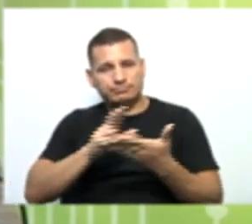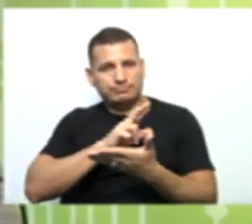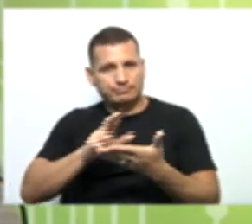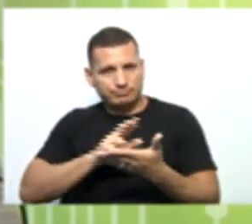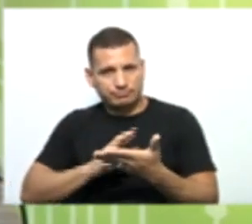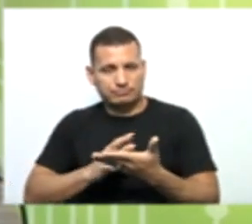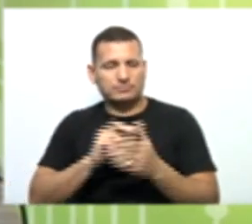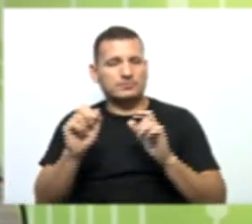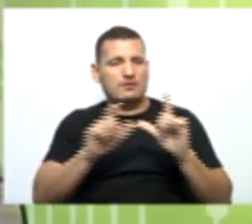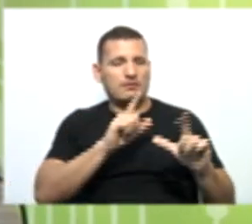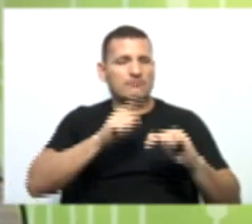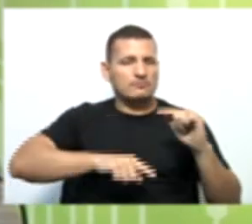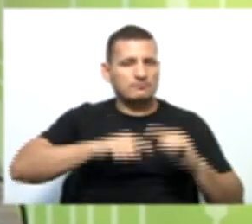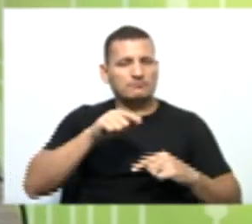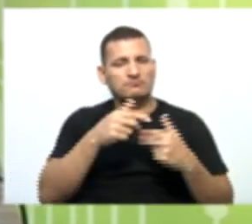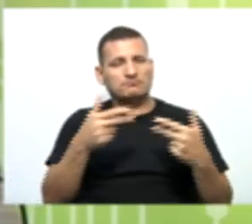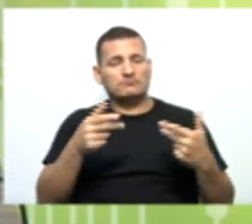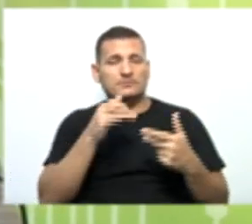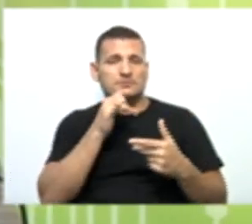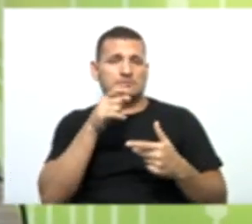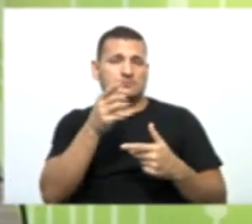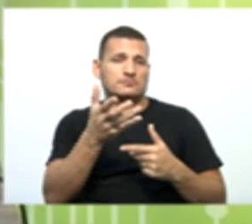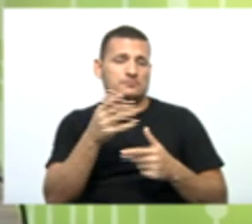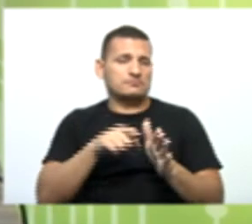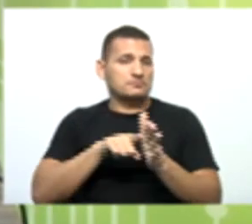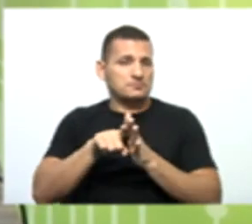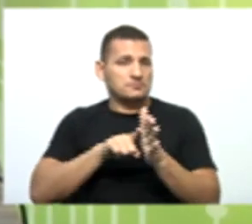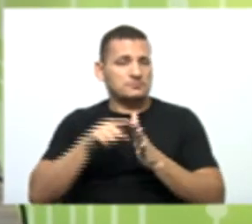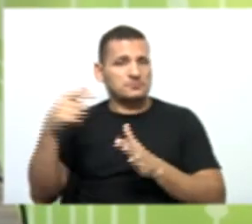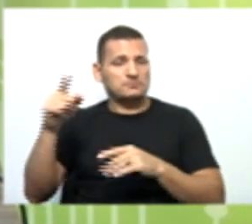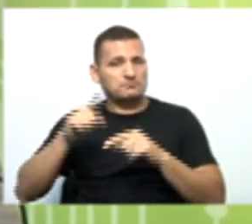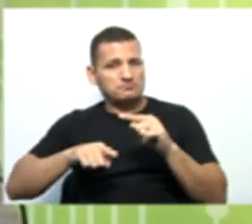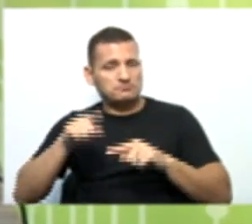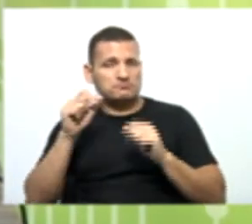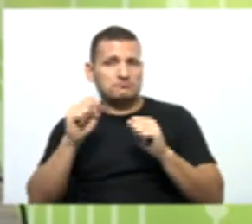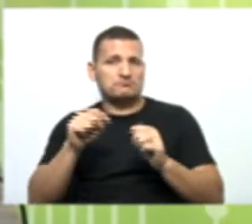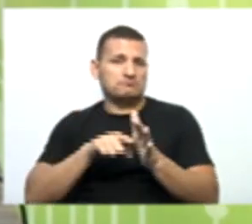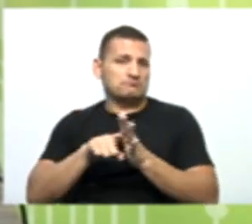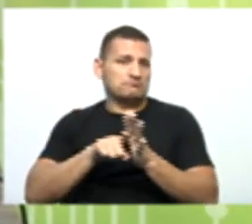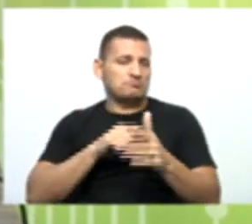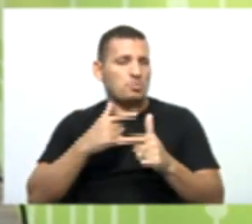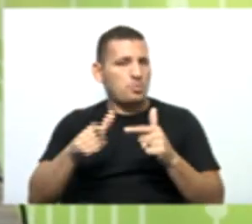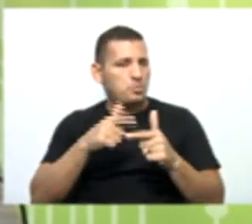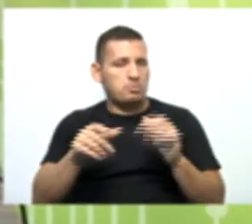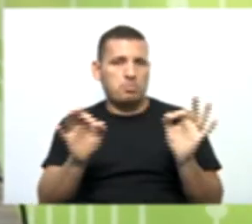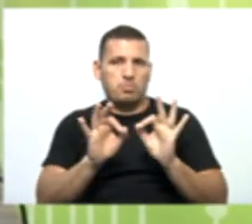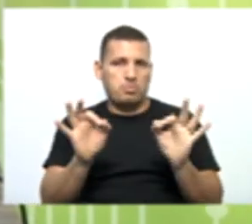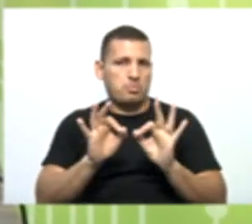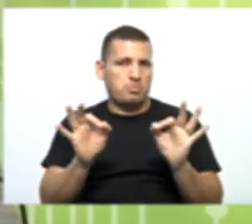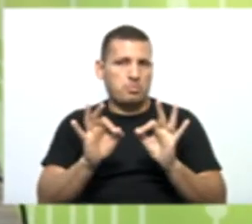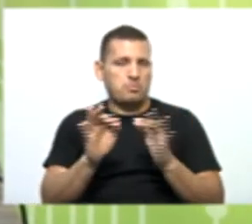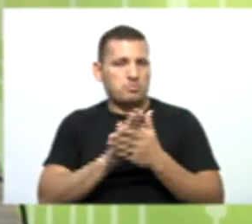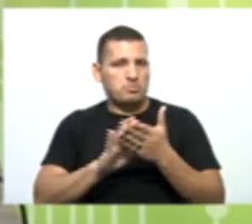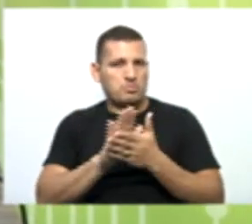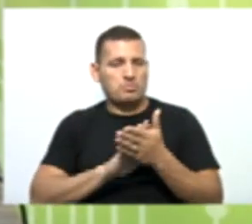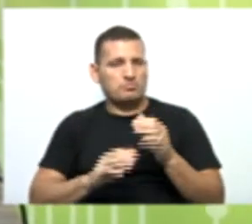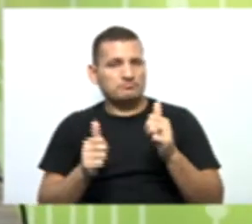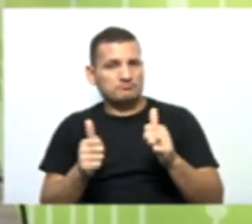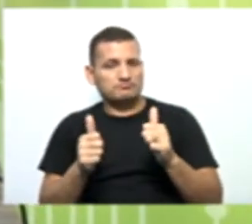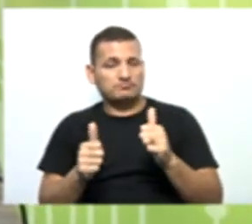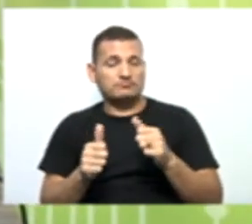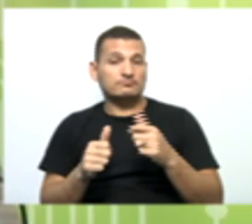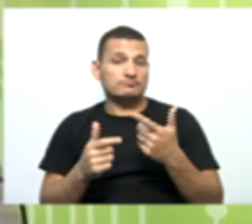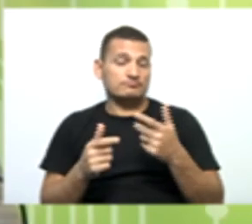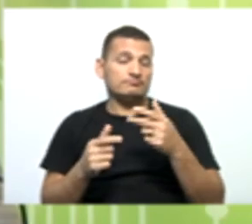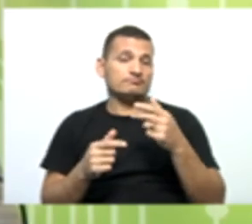passamos. Se você quiser pesquisar algum material complementar, você pode pesquisar, não tem problema nenhum, beleza? São